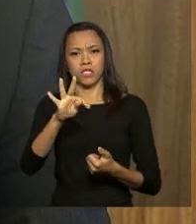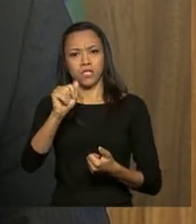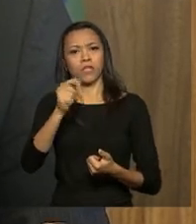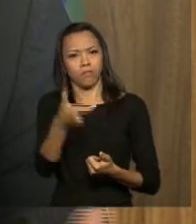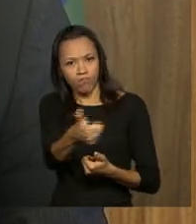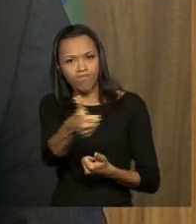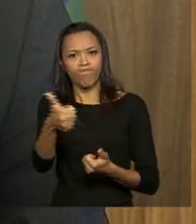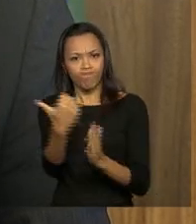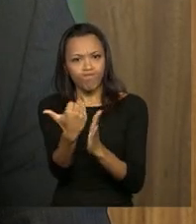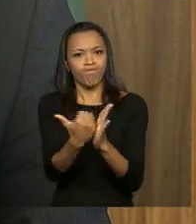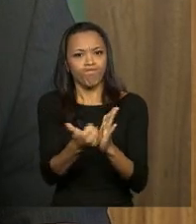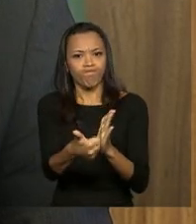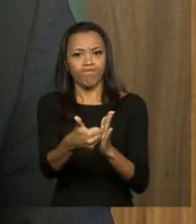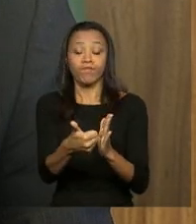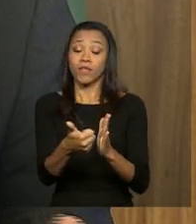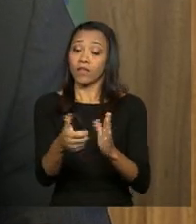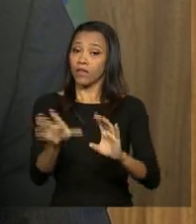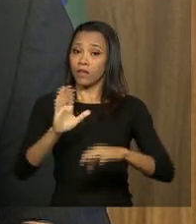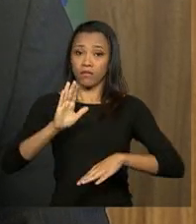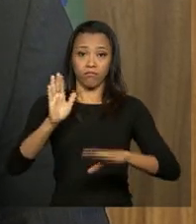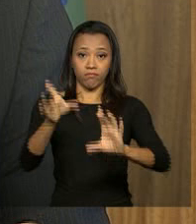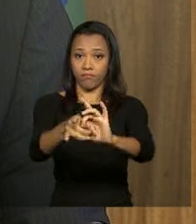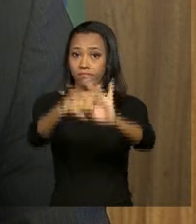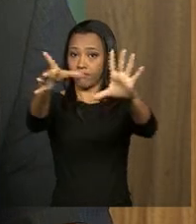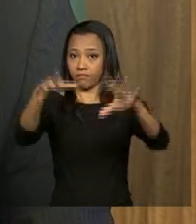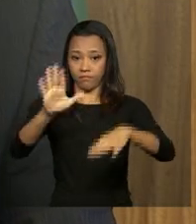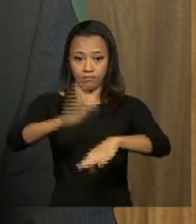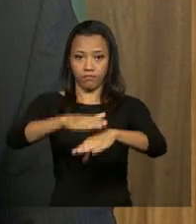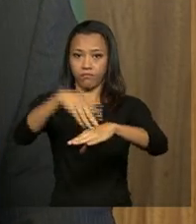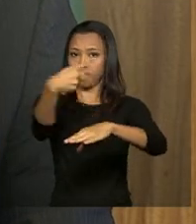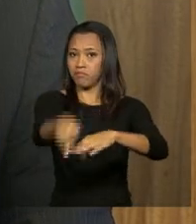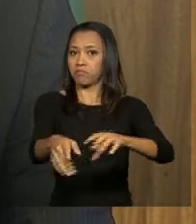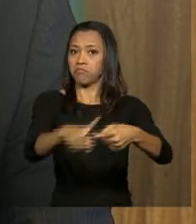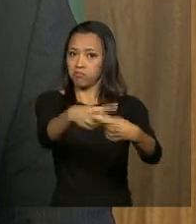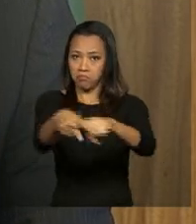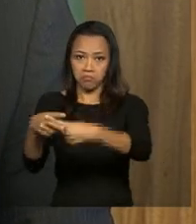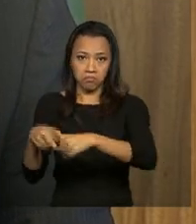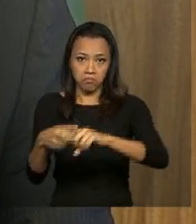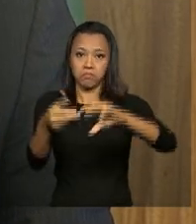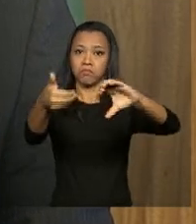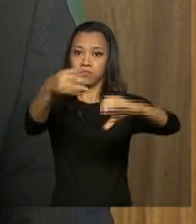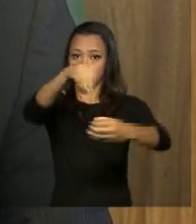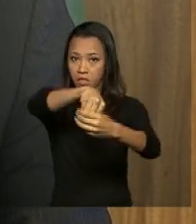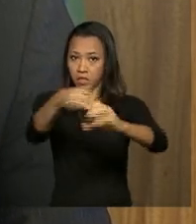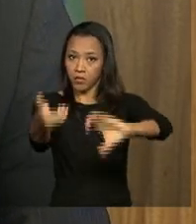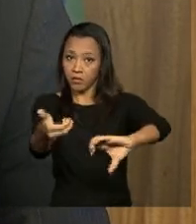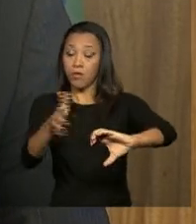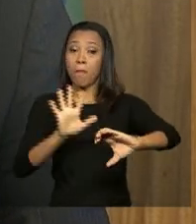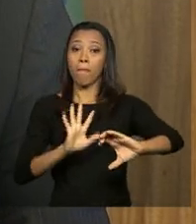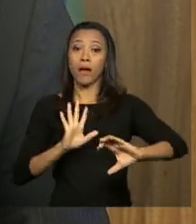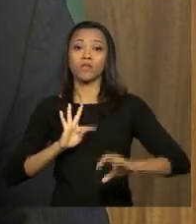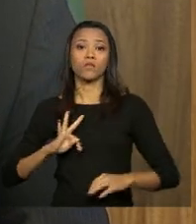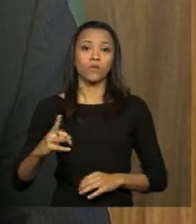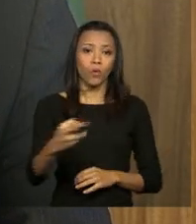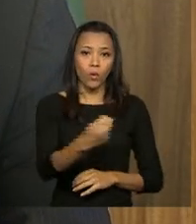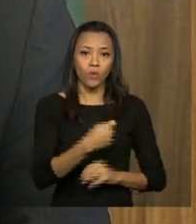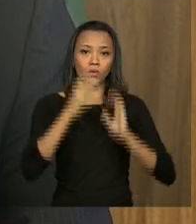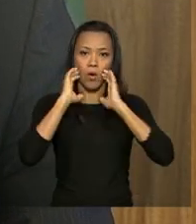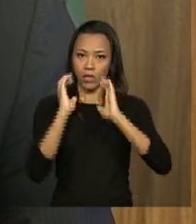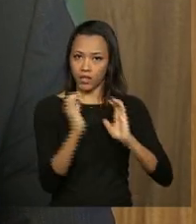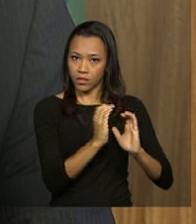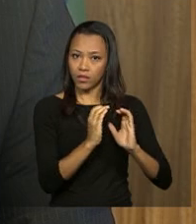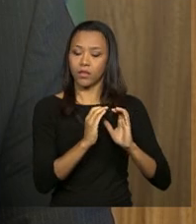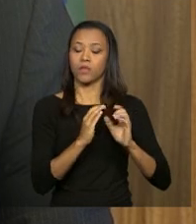recomendações é próprio do Parlamento tem um poder independente fazer ajustes e pequenas alterações mas todos comprometidos para justificar e